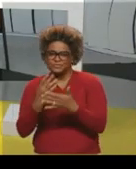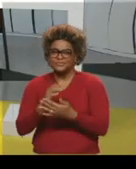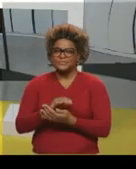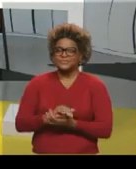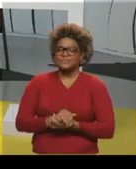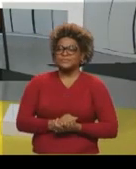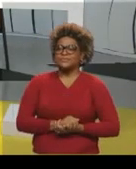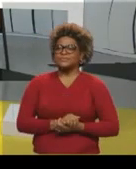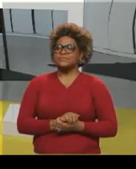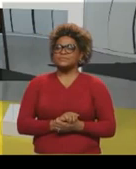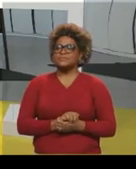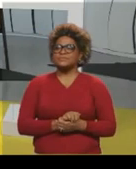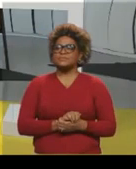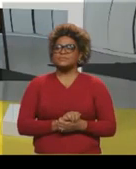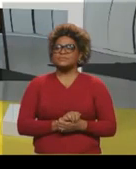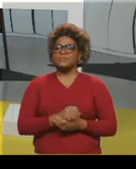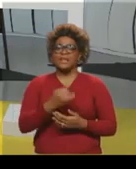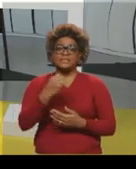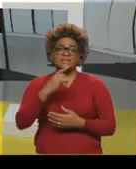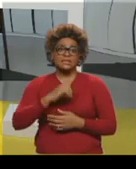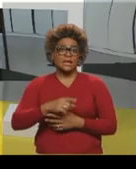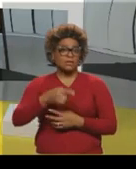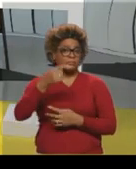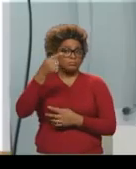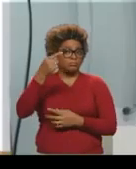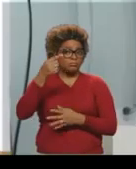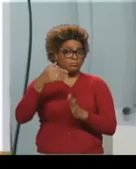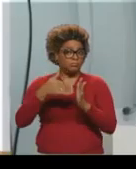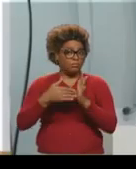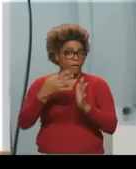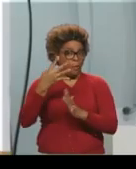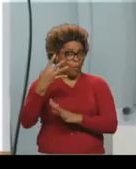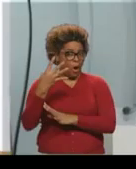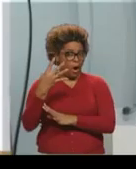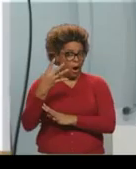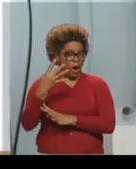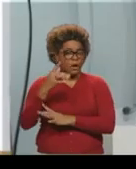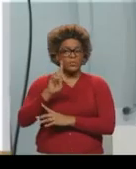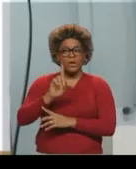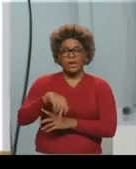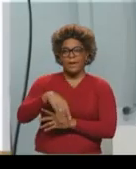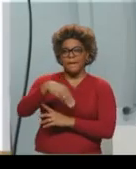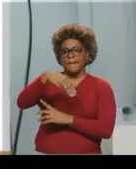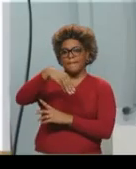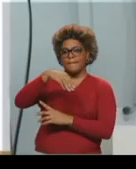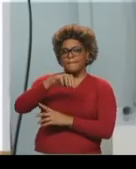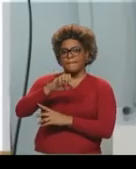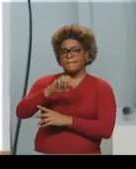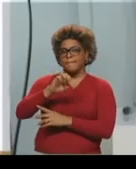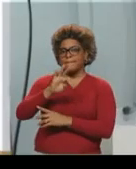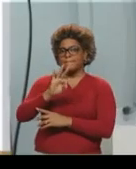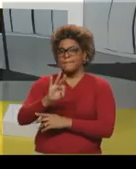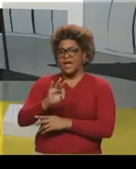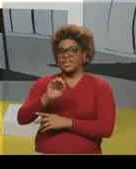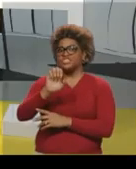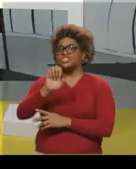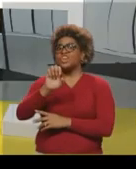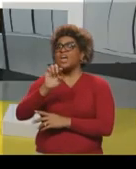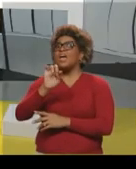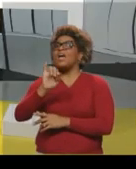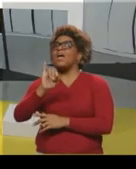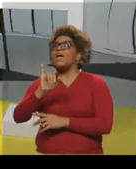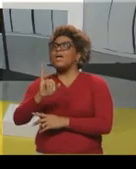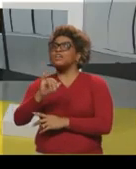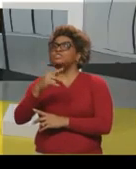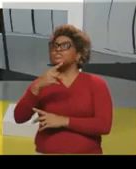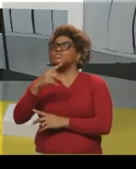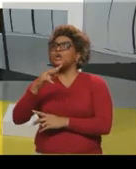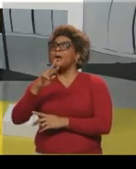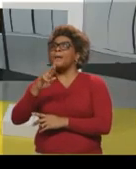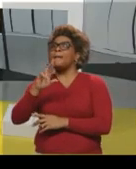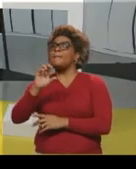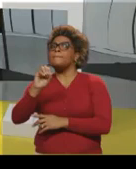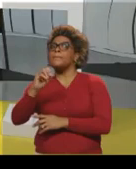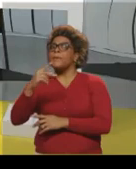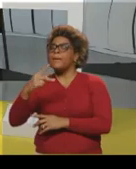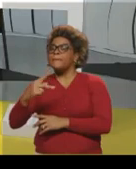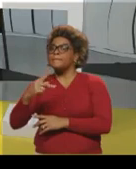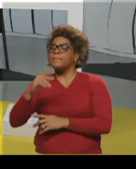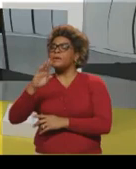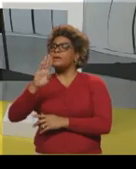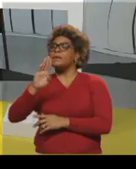Então, se ele é 1, 2, 3, 4, então, met, et, prop, but, certo? Tem